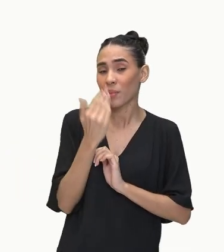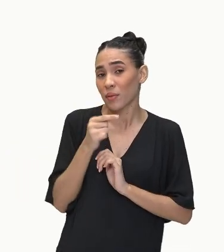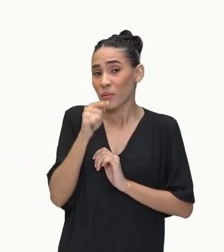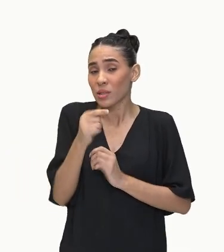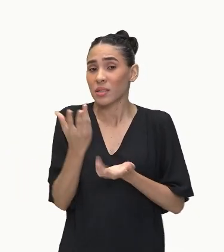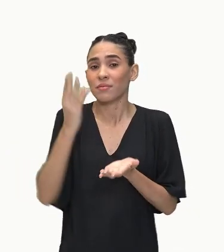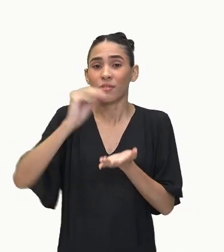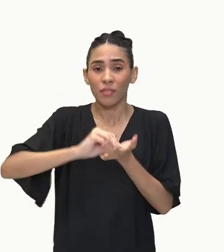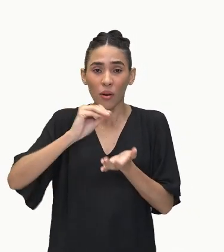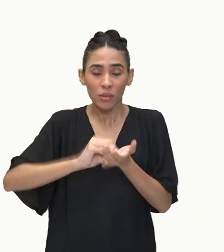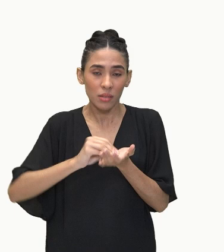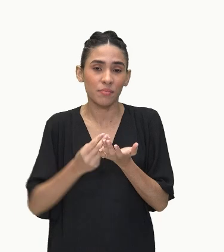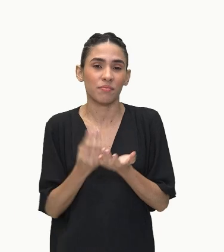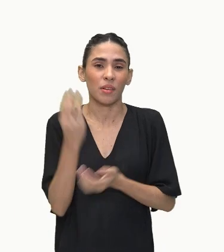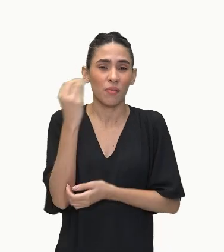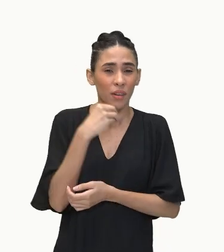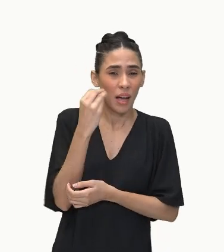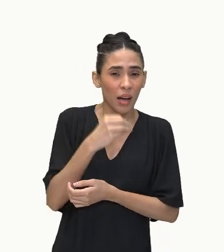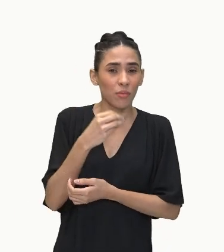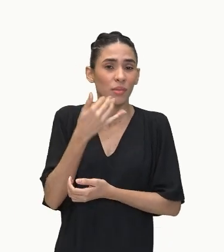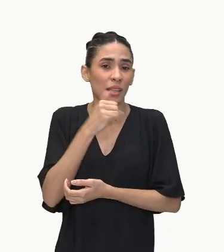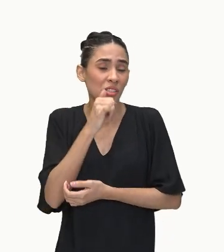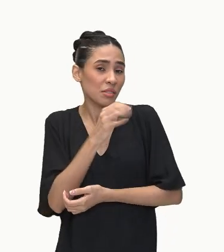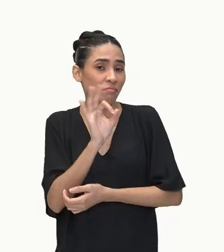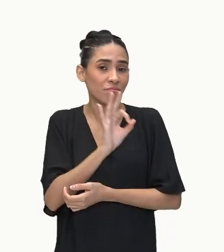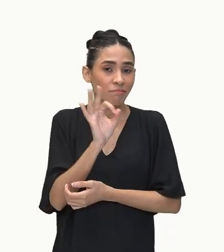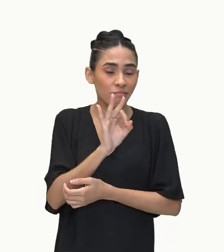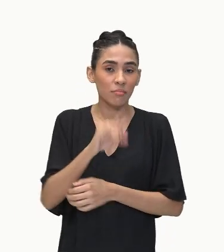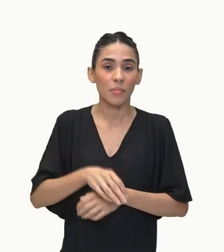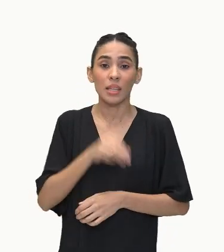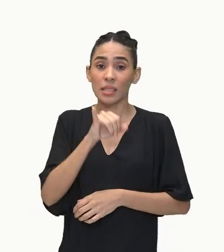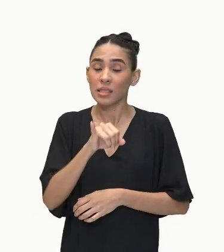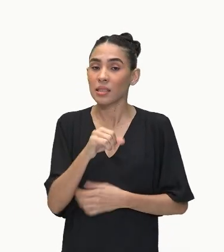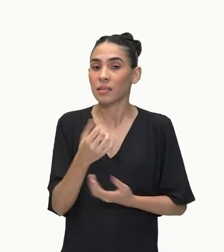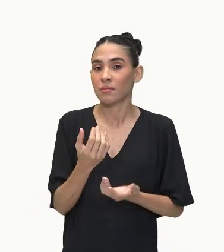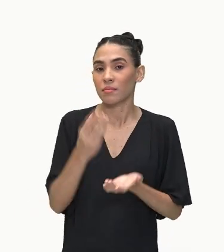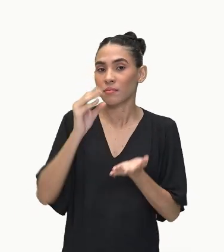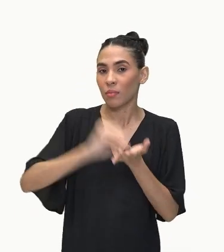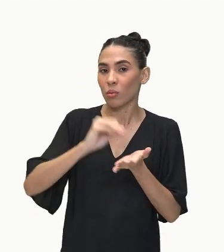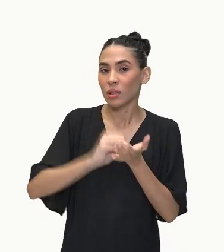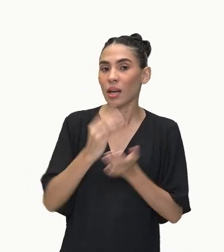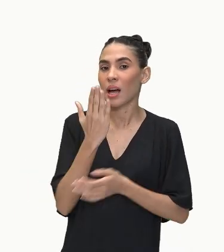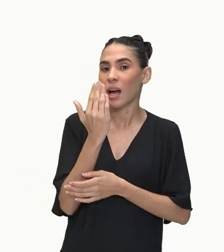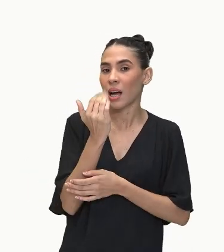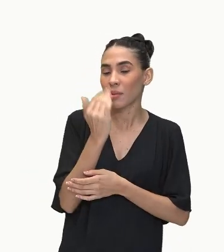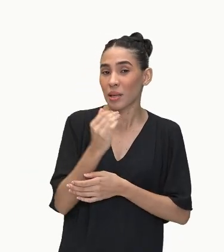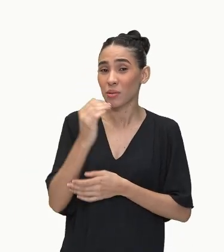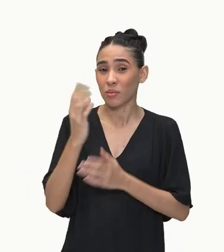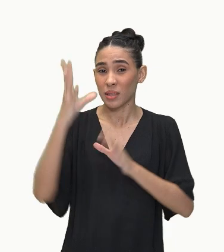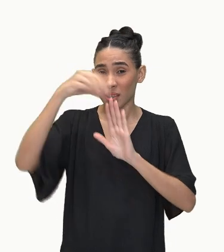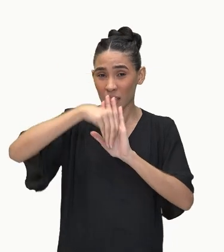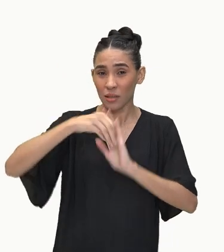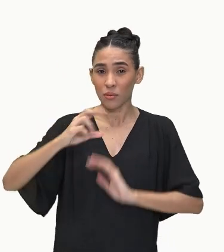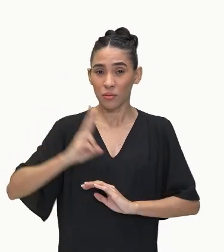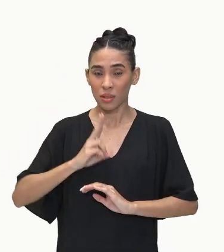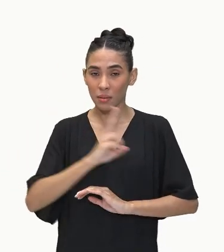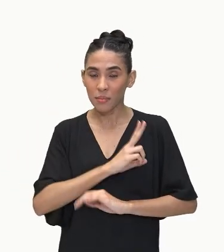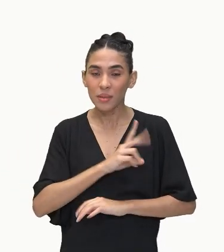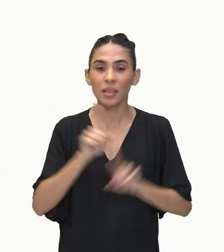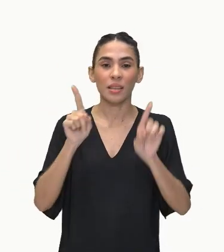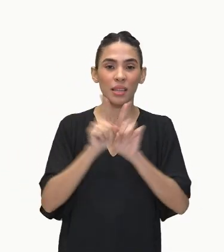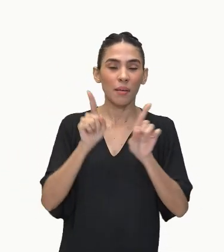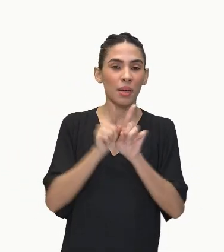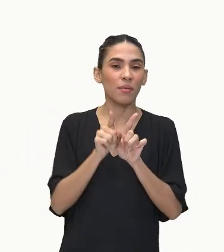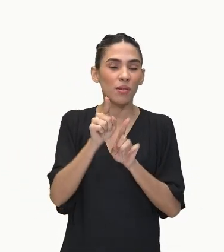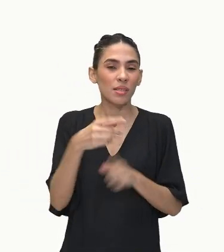sem energia. Se a gente não consumir alimentos que tenham vitaminas, a gente também